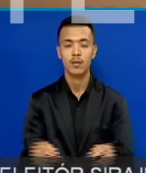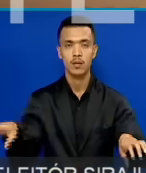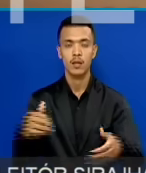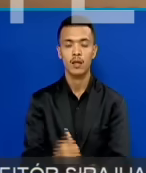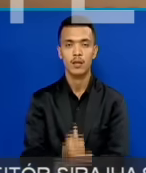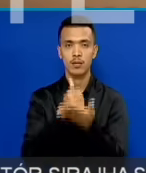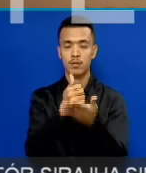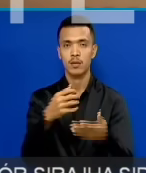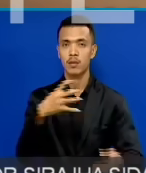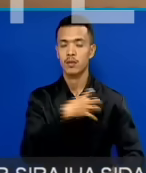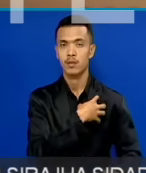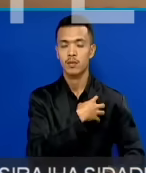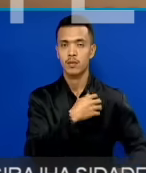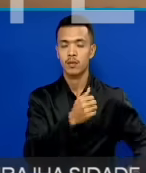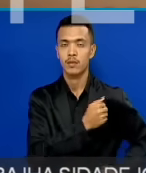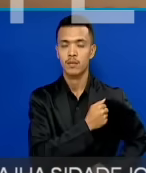servi instituição no Estado.